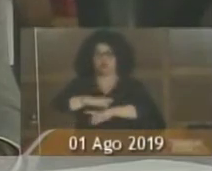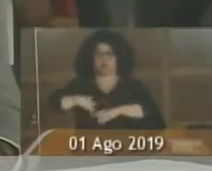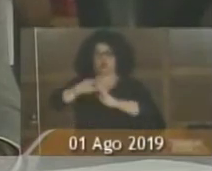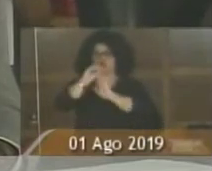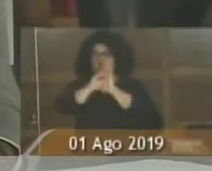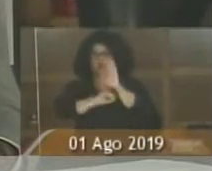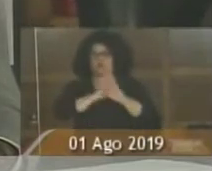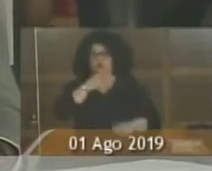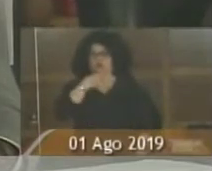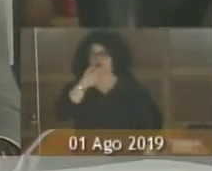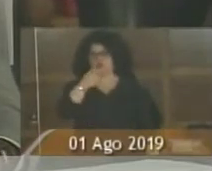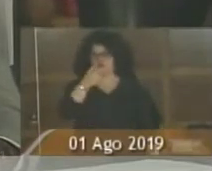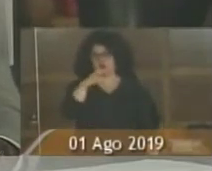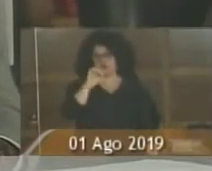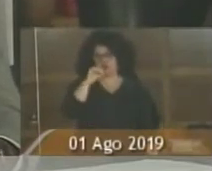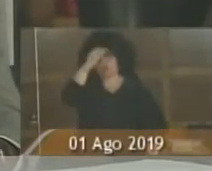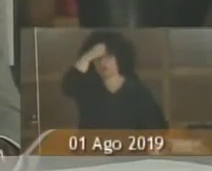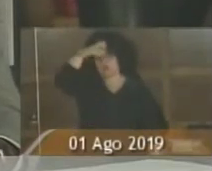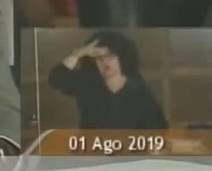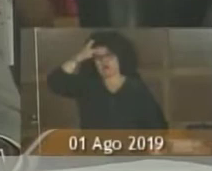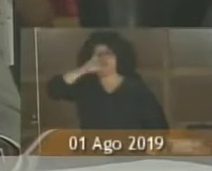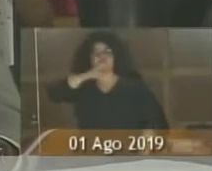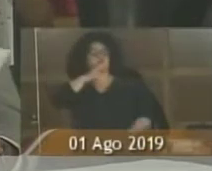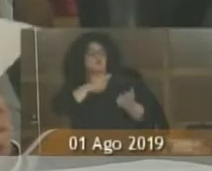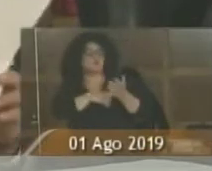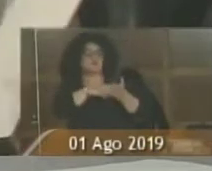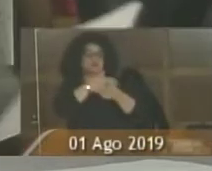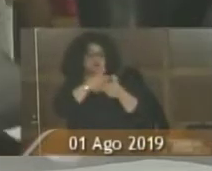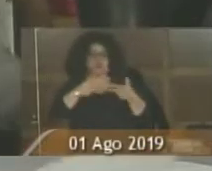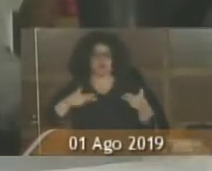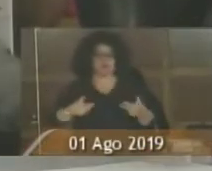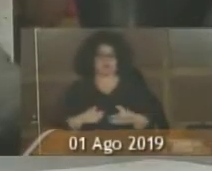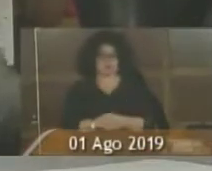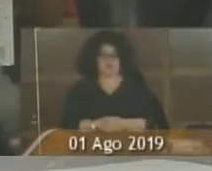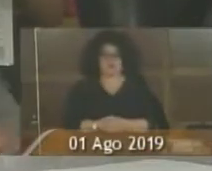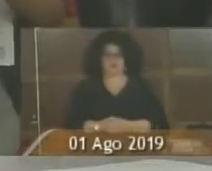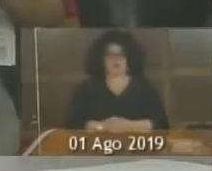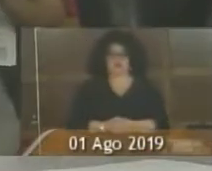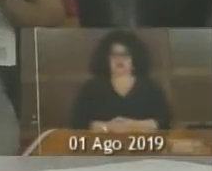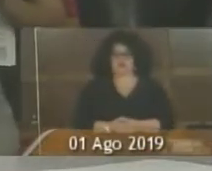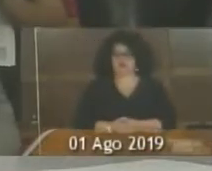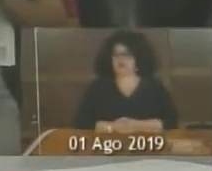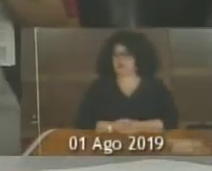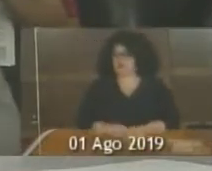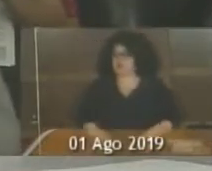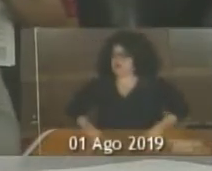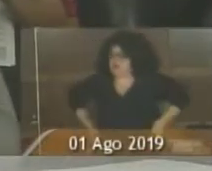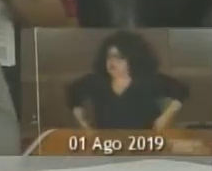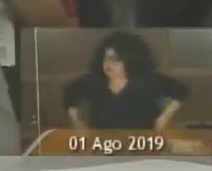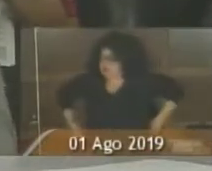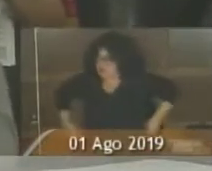ofício 370, autor, prefeito municipal, em resposta às indicações, vereador Sargento Timóteo.